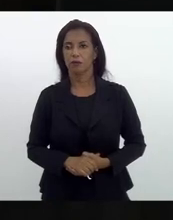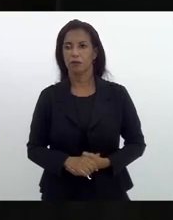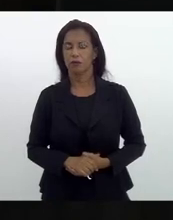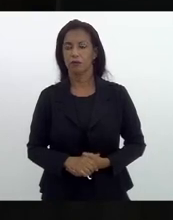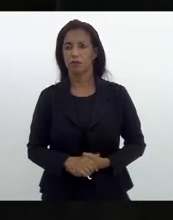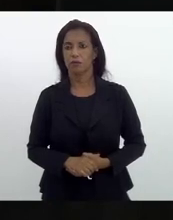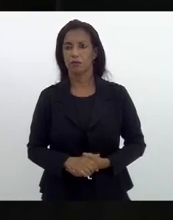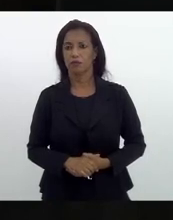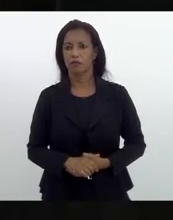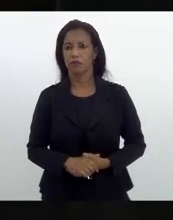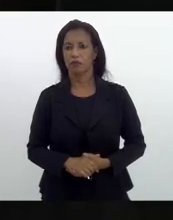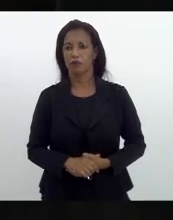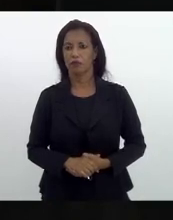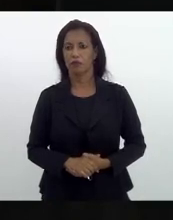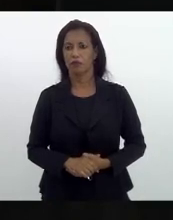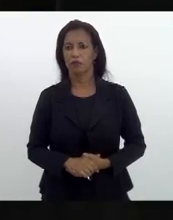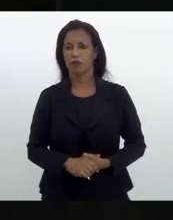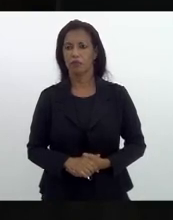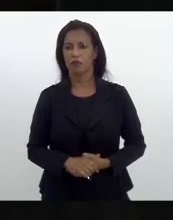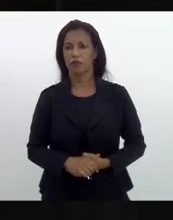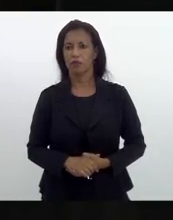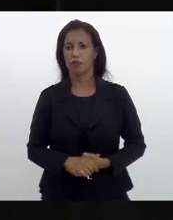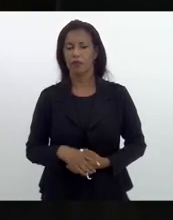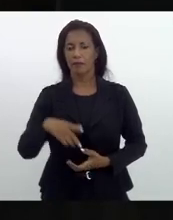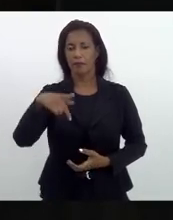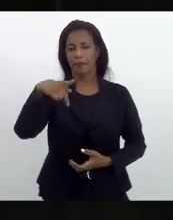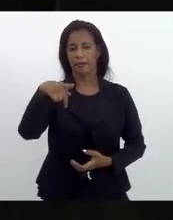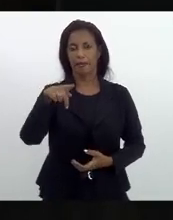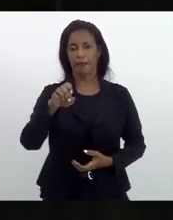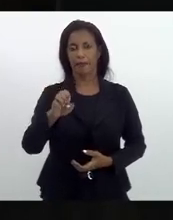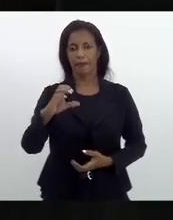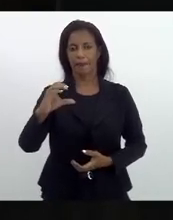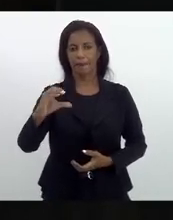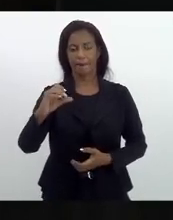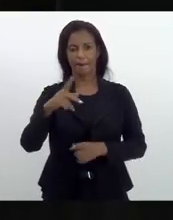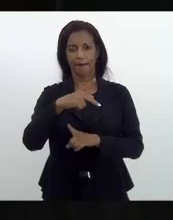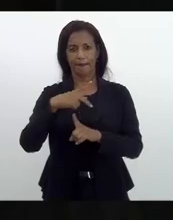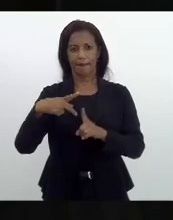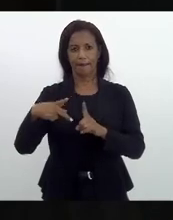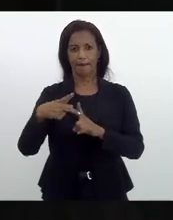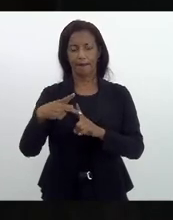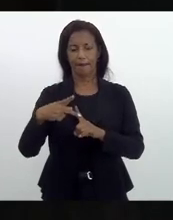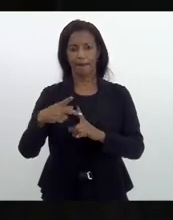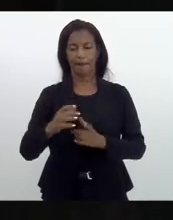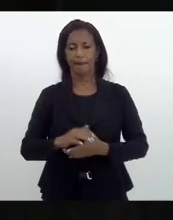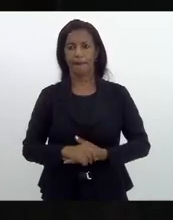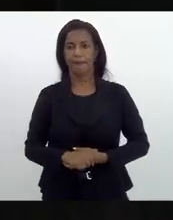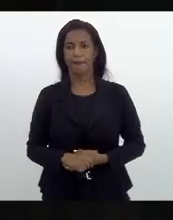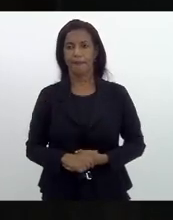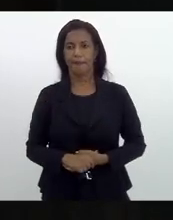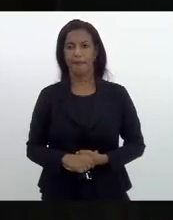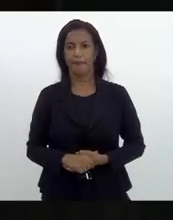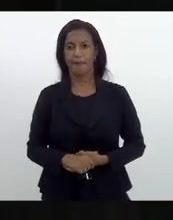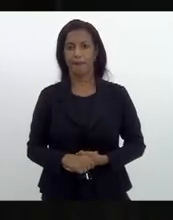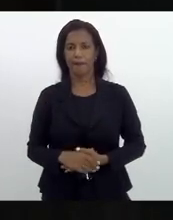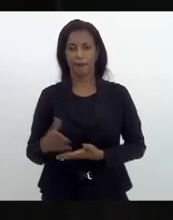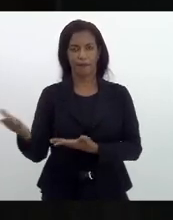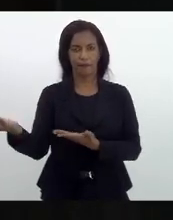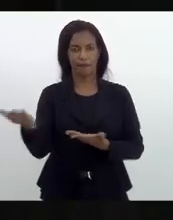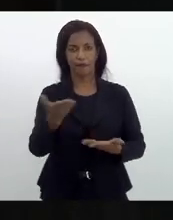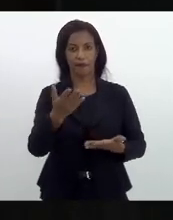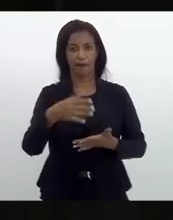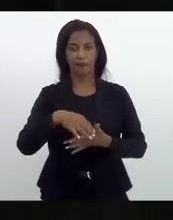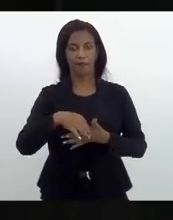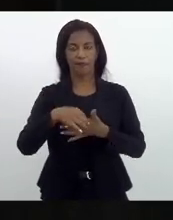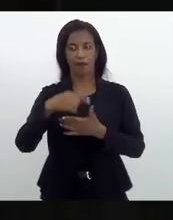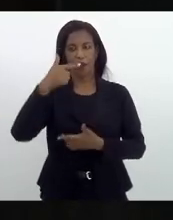Vou passar para a PEC da Previdência. Quero ouvir os líderes, por favor. Deputado